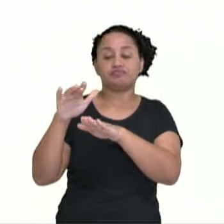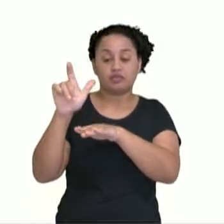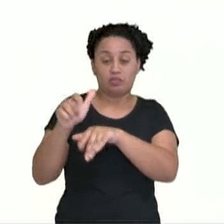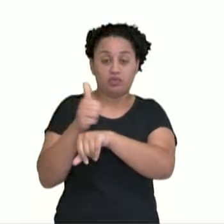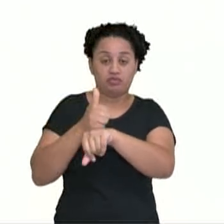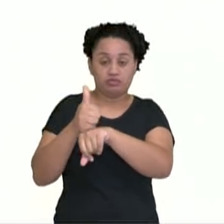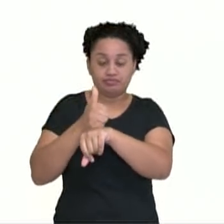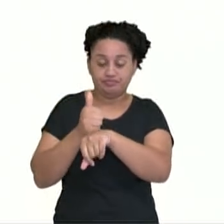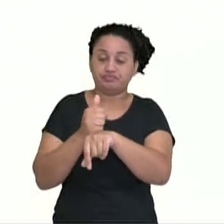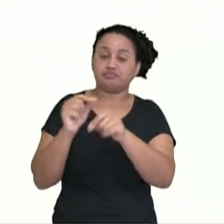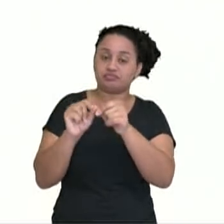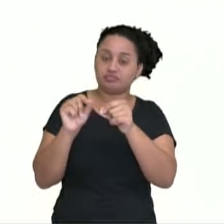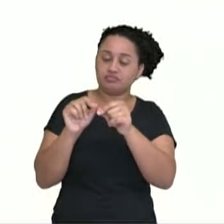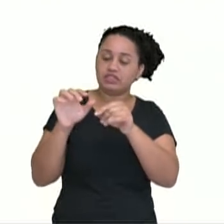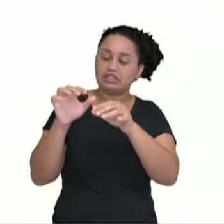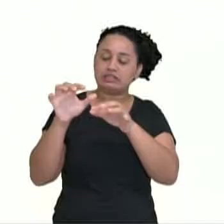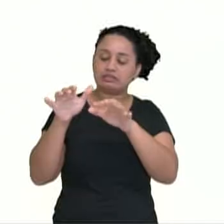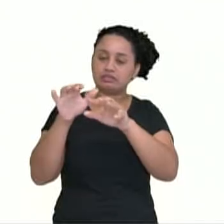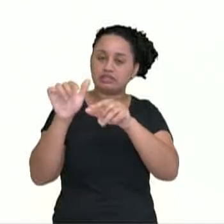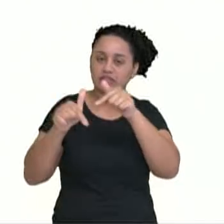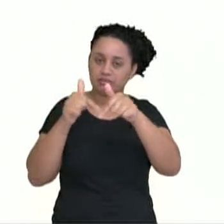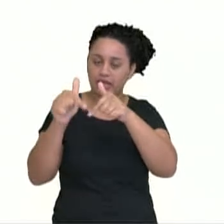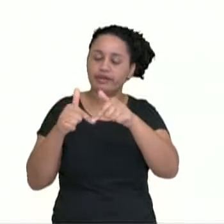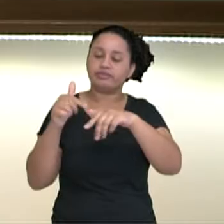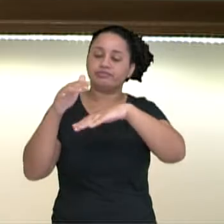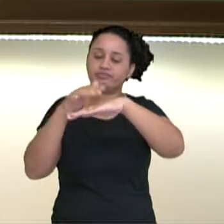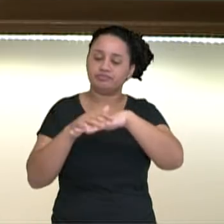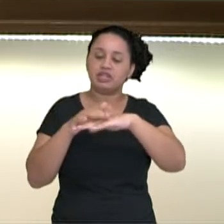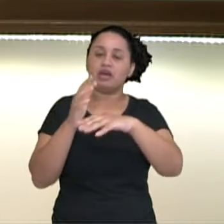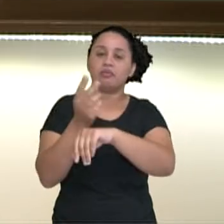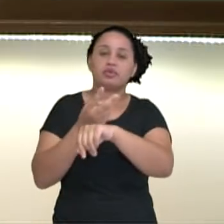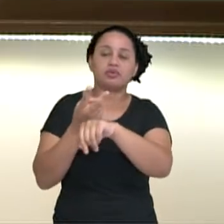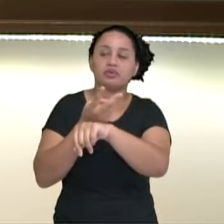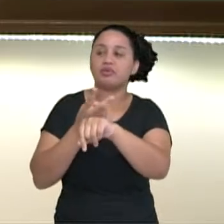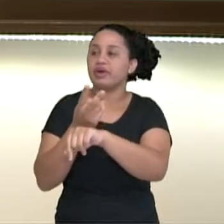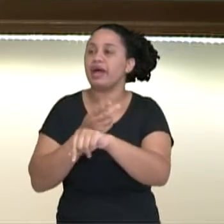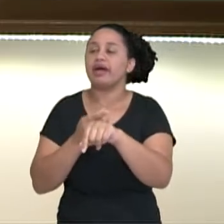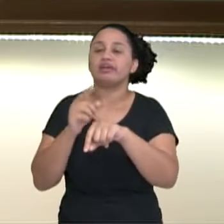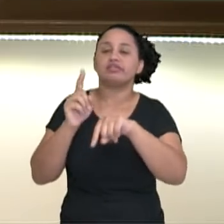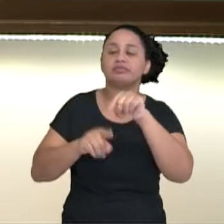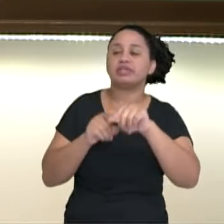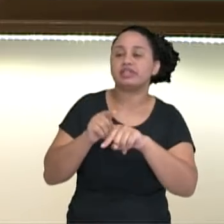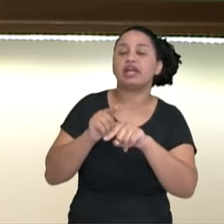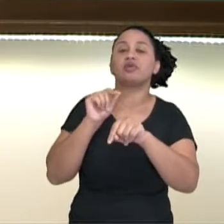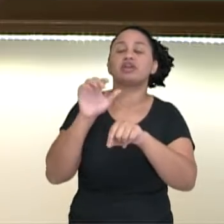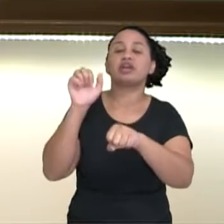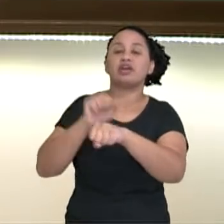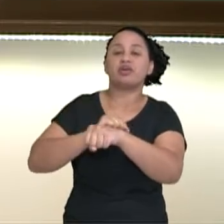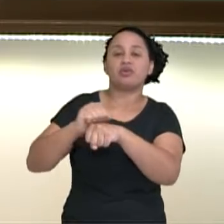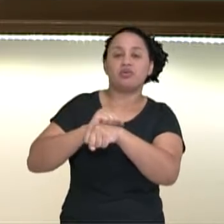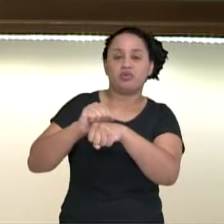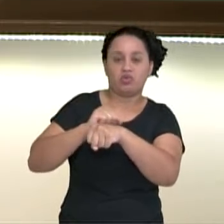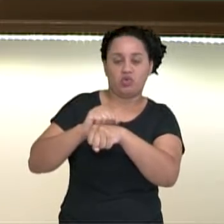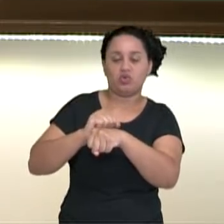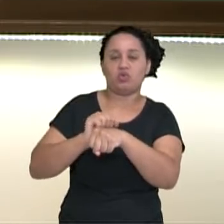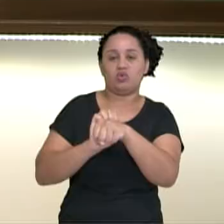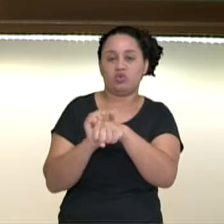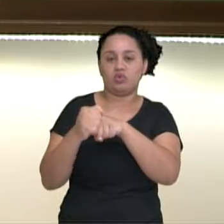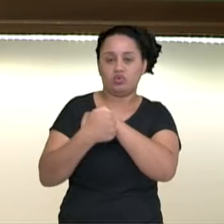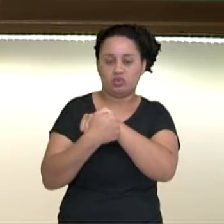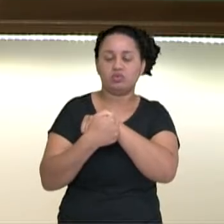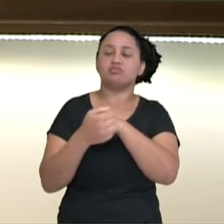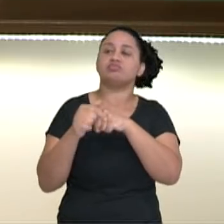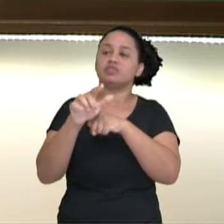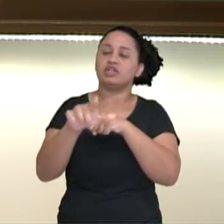que realizava um trabalho artesanal, ele ia em busca da matéria-prima, que era o couro, ele ia fazer um trabalho,